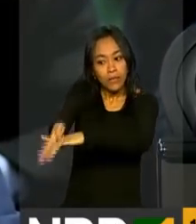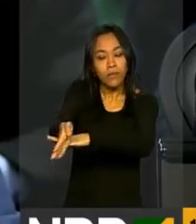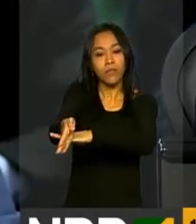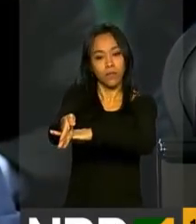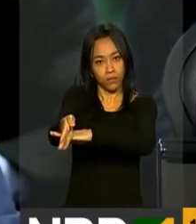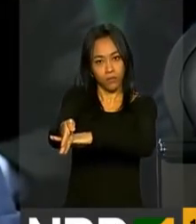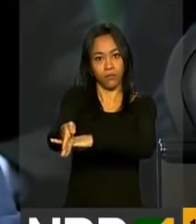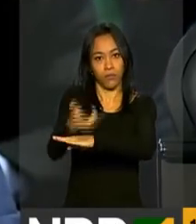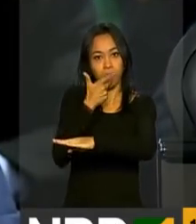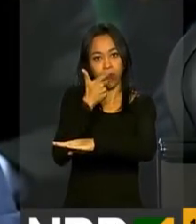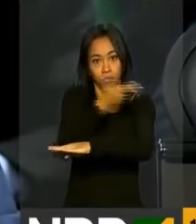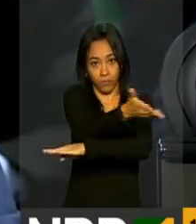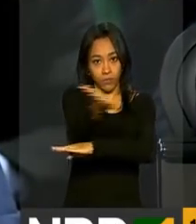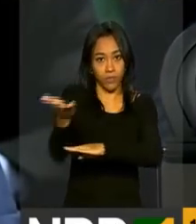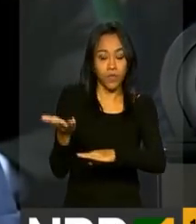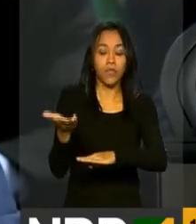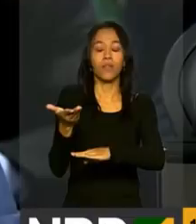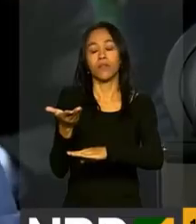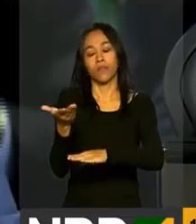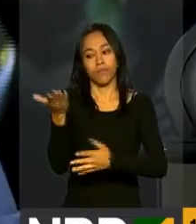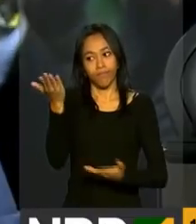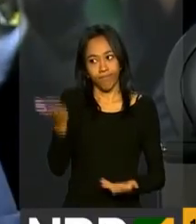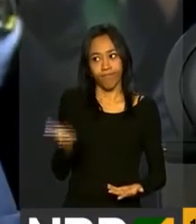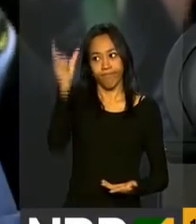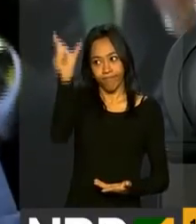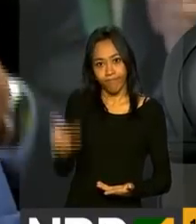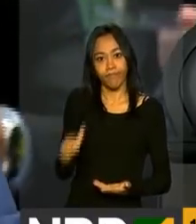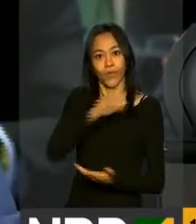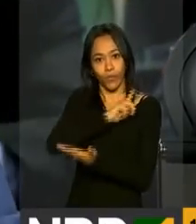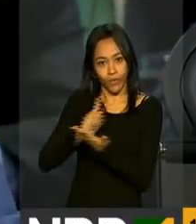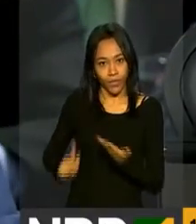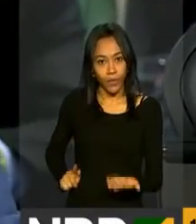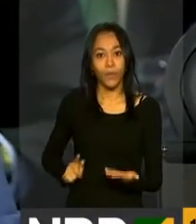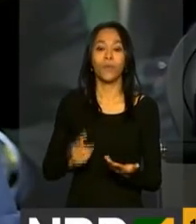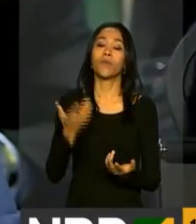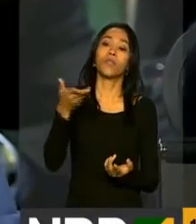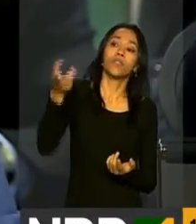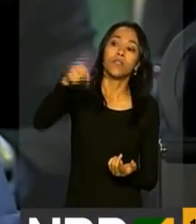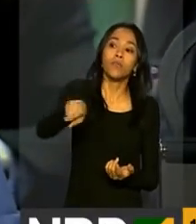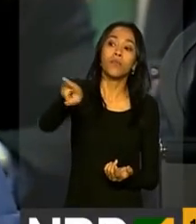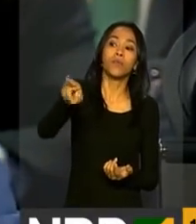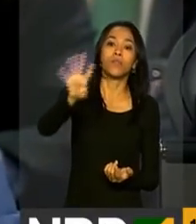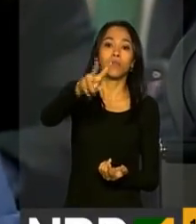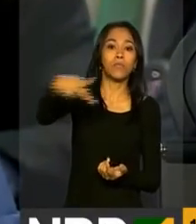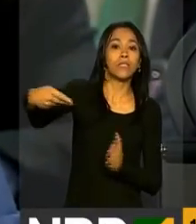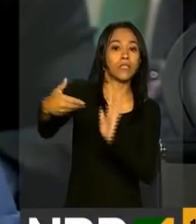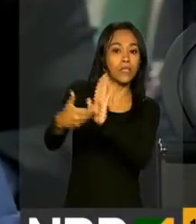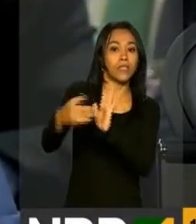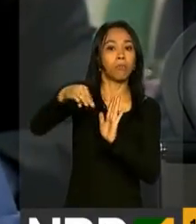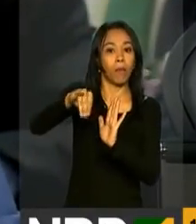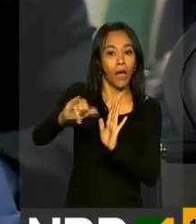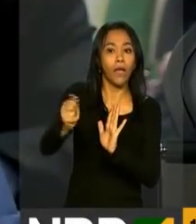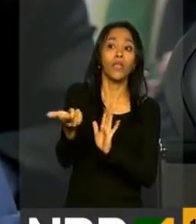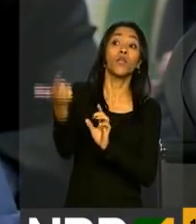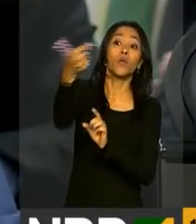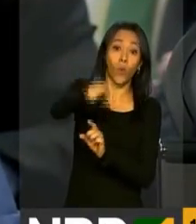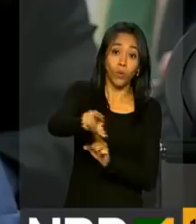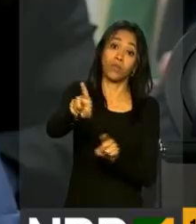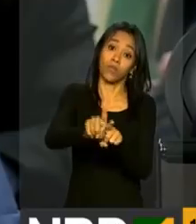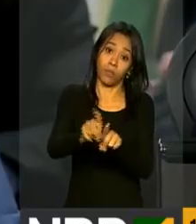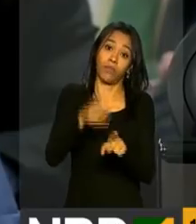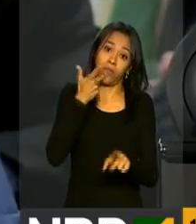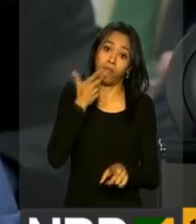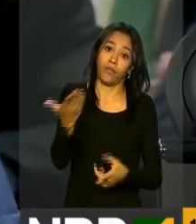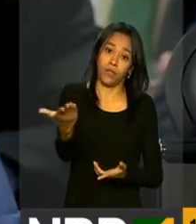estou dizendo não é o governador o outro mais usando a palavra depois de o goleiro do braga e outros santos